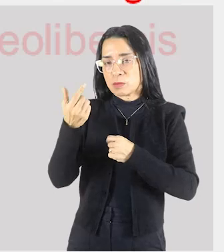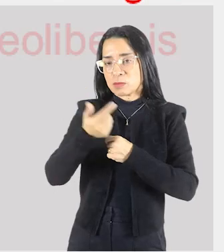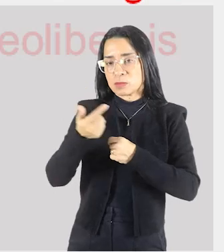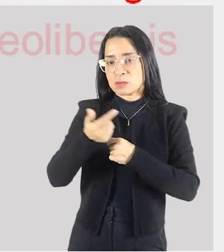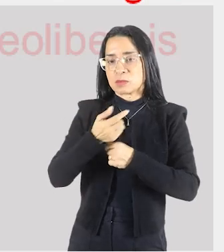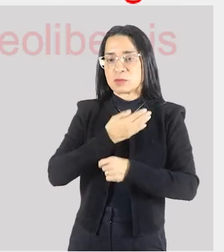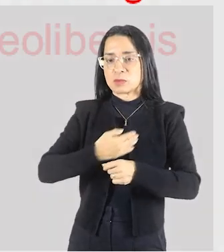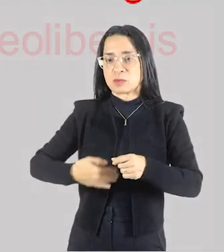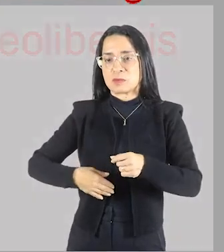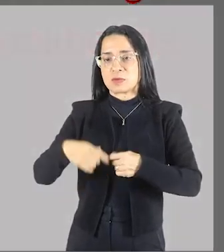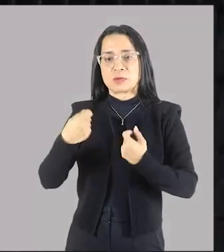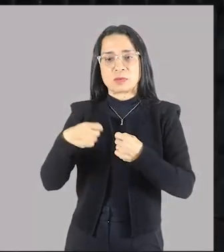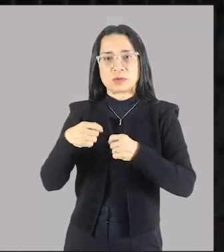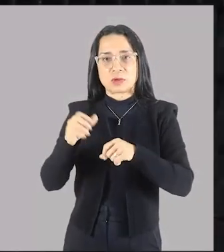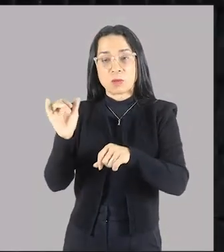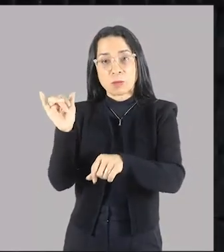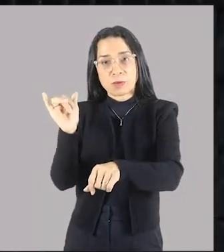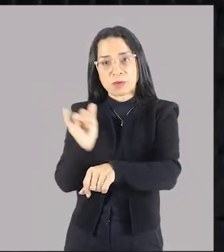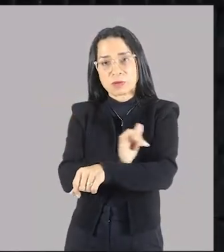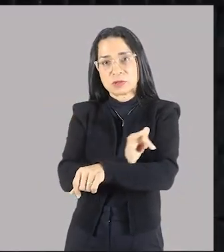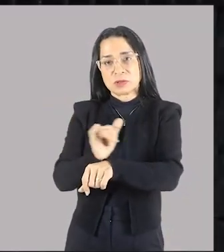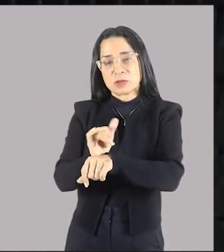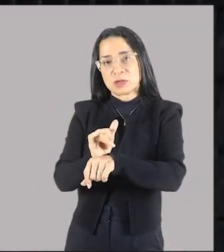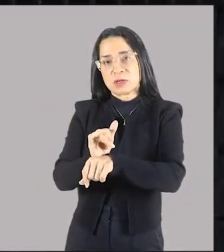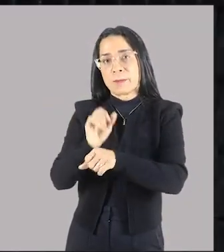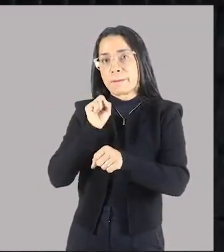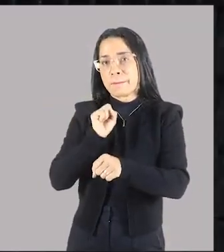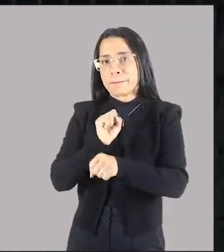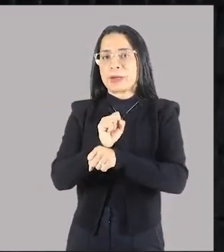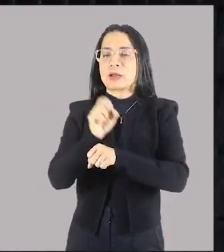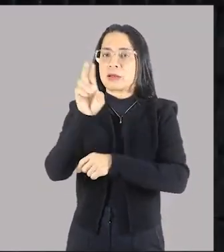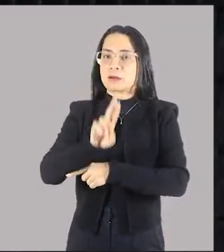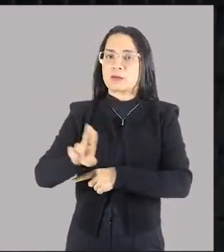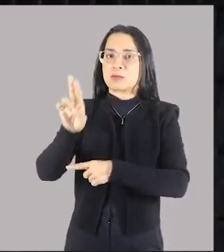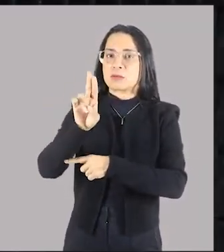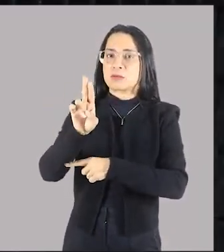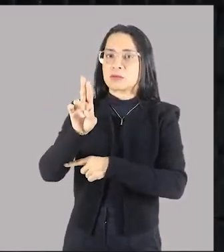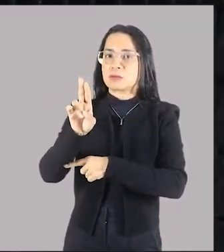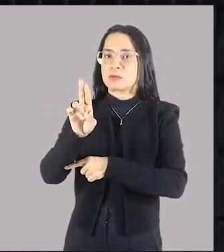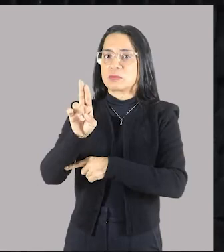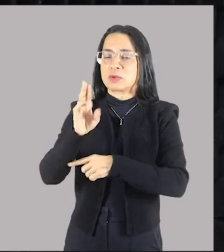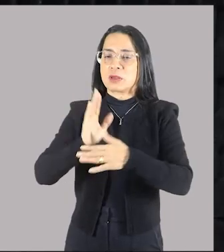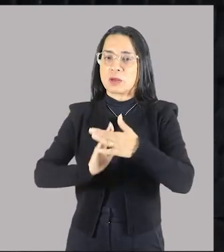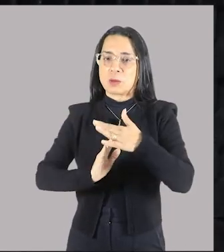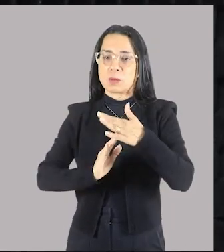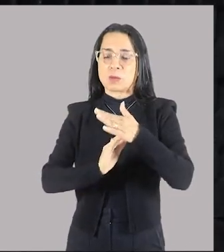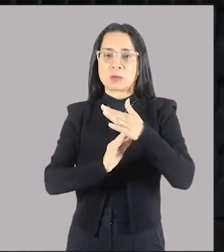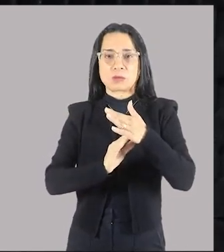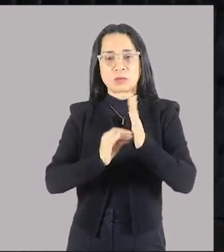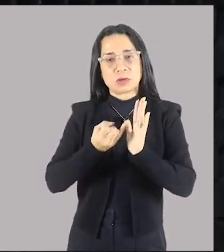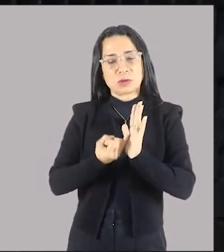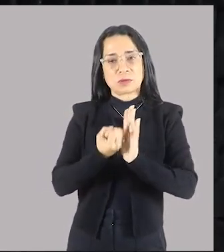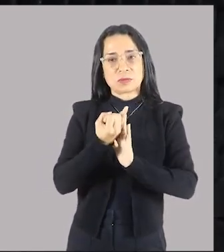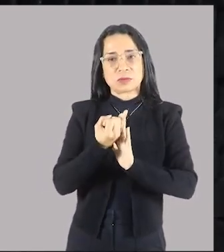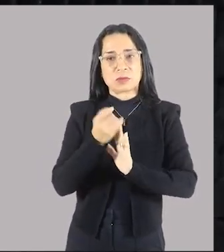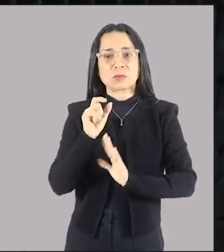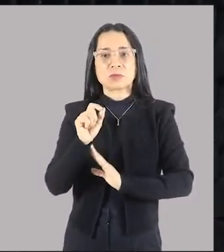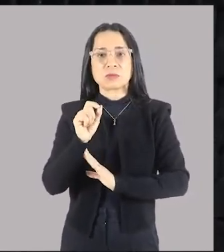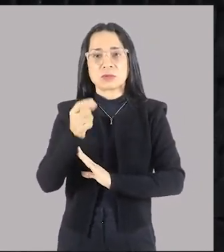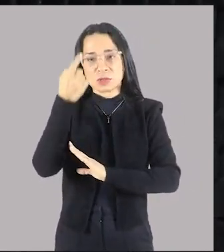estratégia para frear o consumo e controlar a inflação. Essa seria a ideia, o que acabou não dando